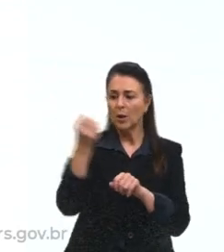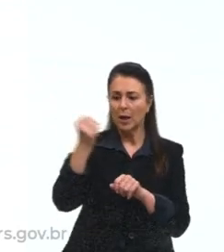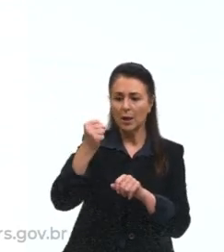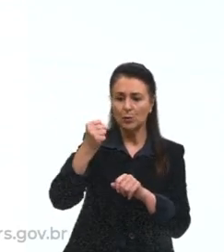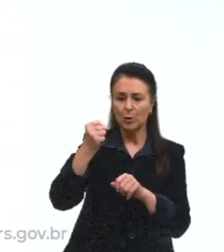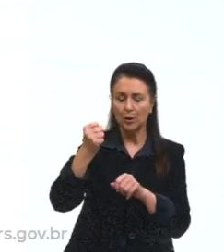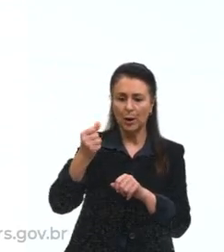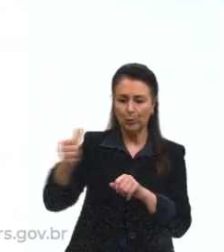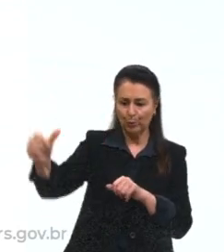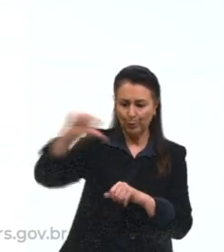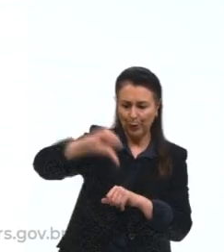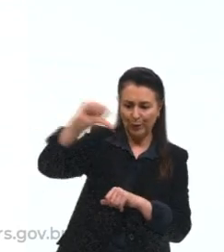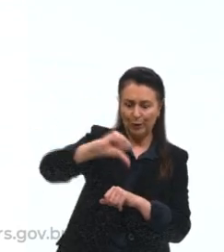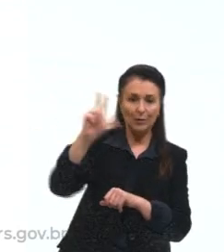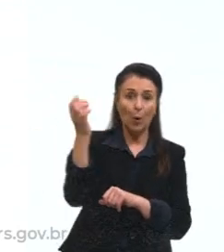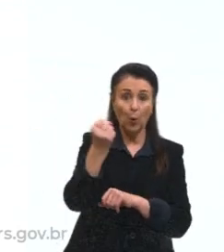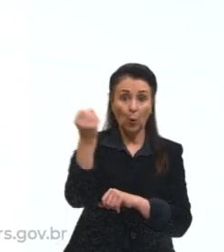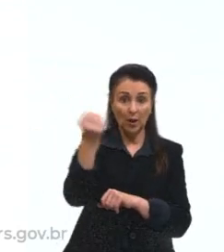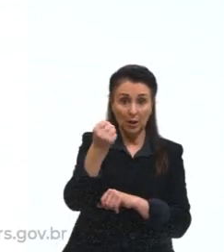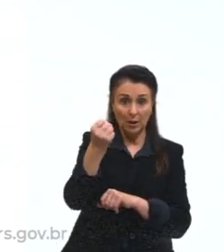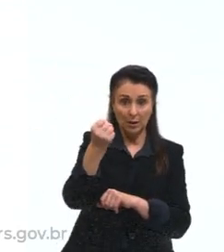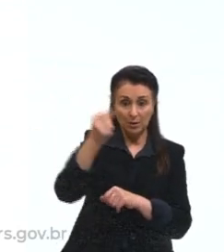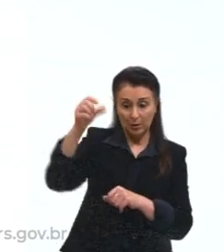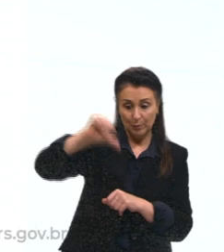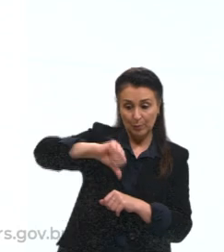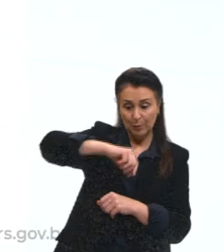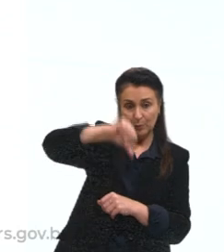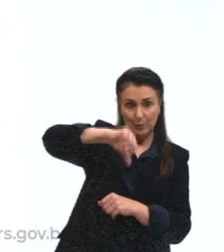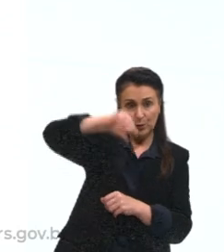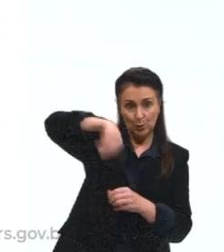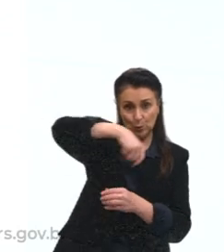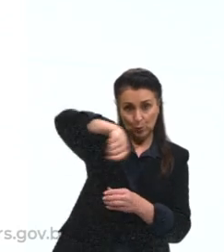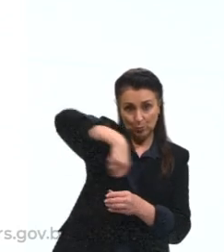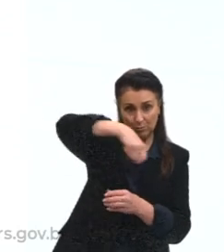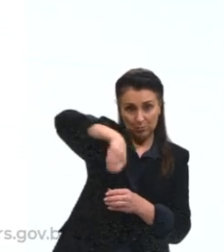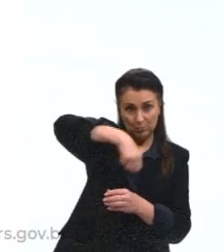misturado com leite misturado